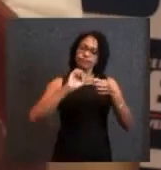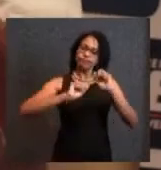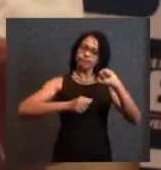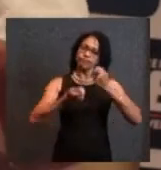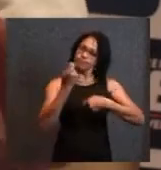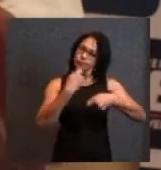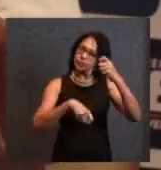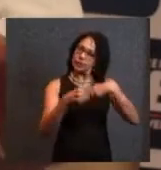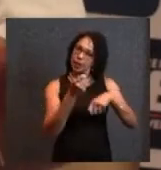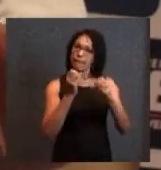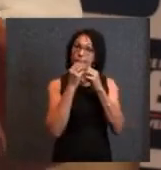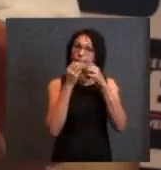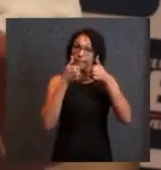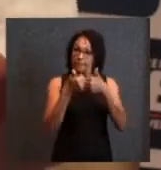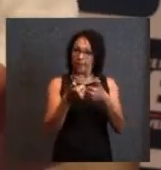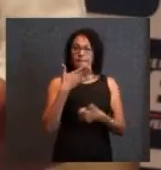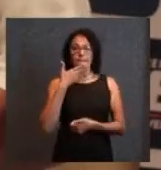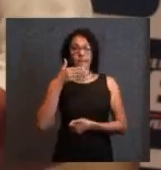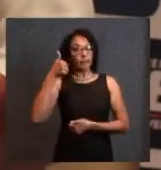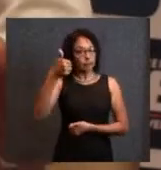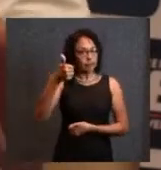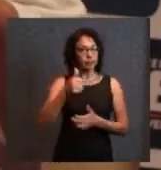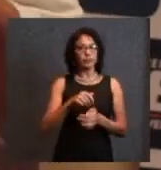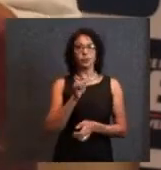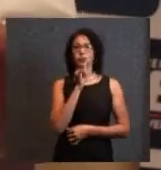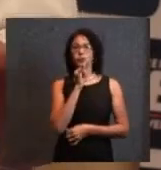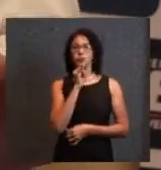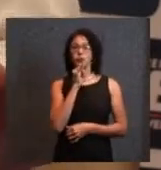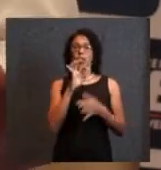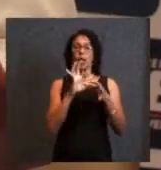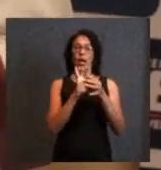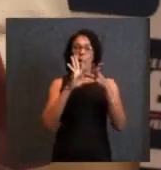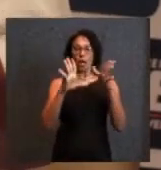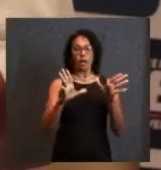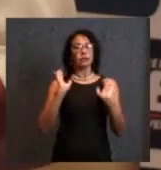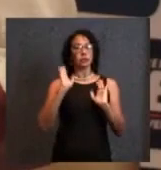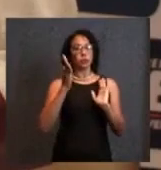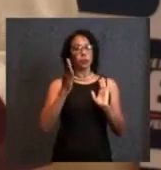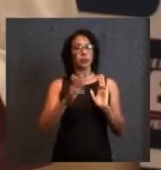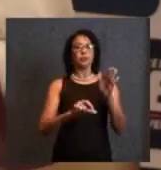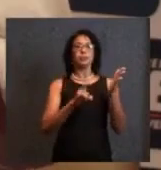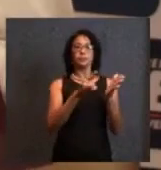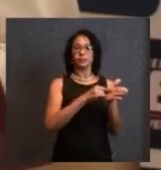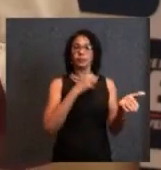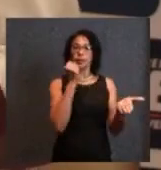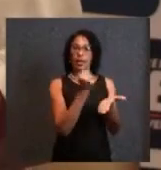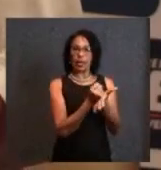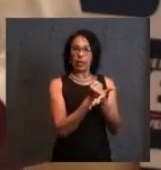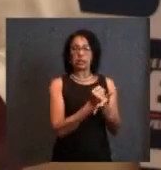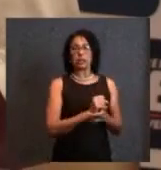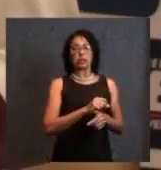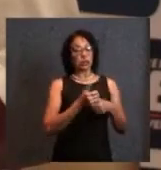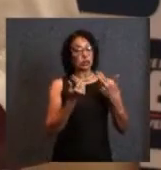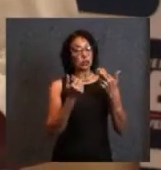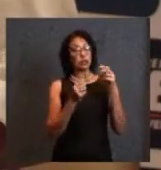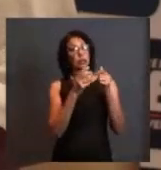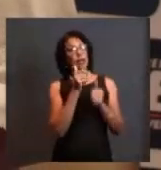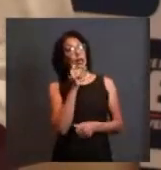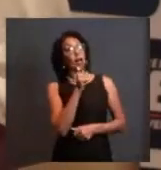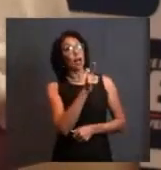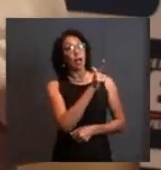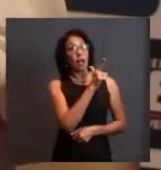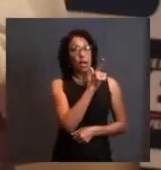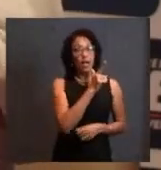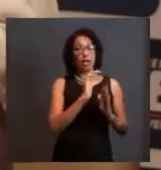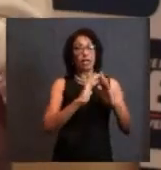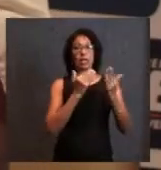mais dinâmico, mais prático, como, por exemplo, autorização para uma licitação de terceirização da merenda escolar, onde